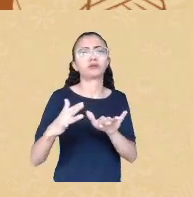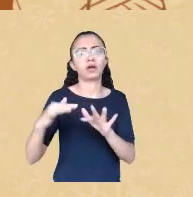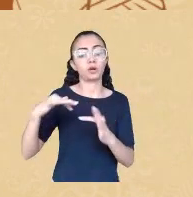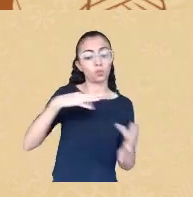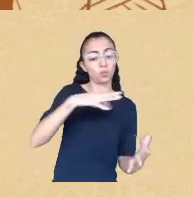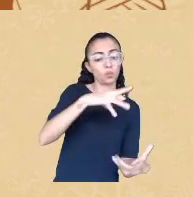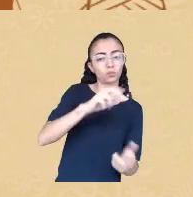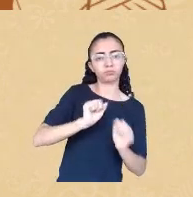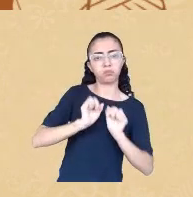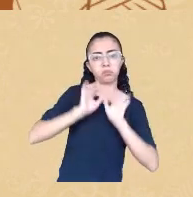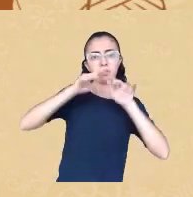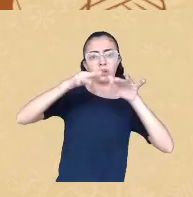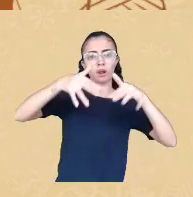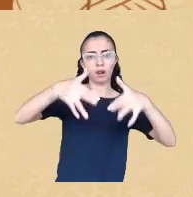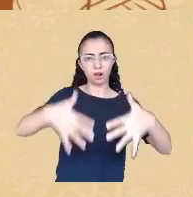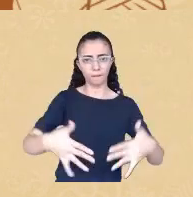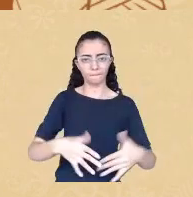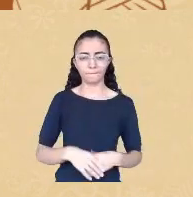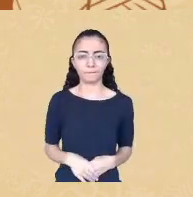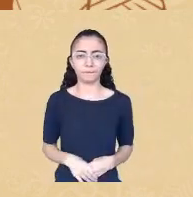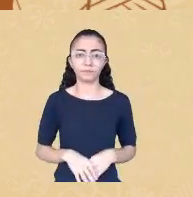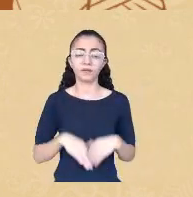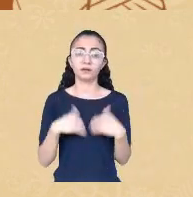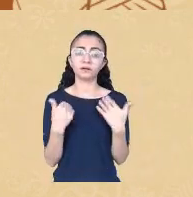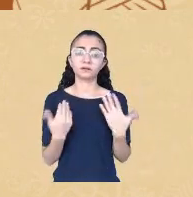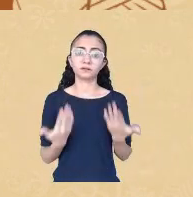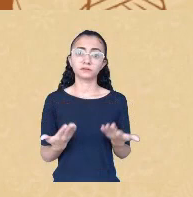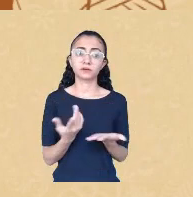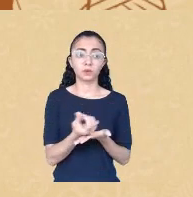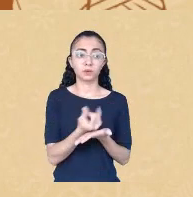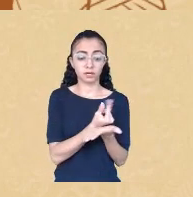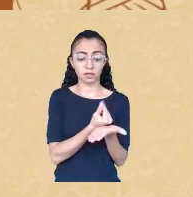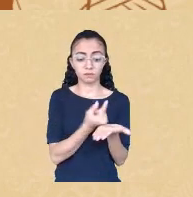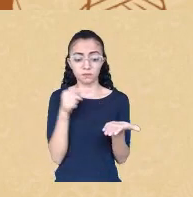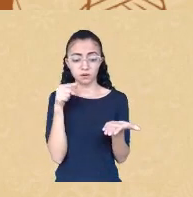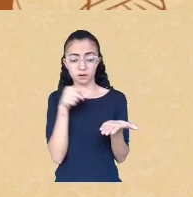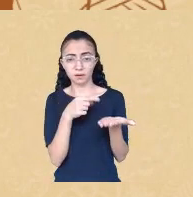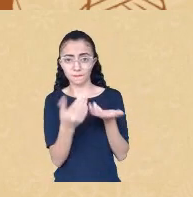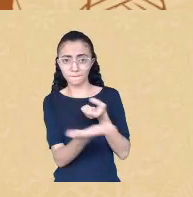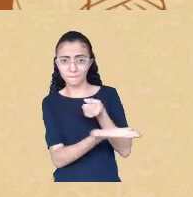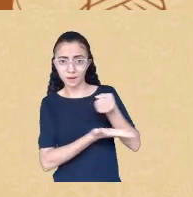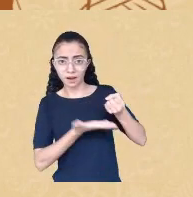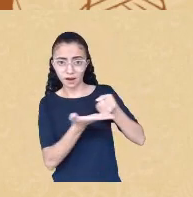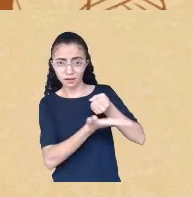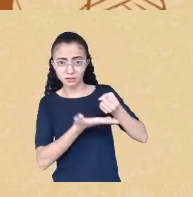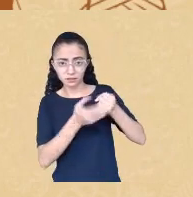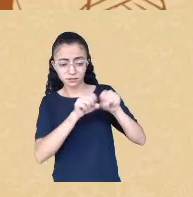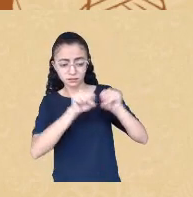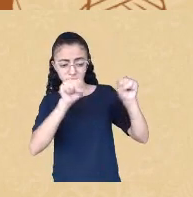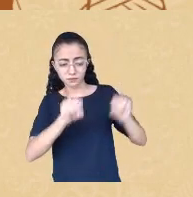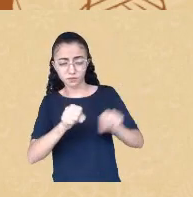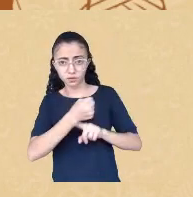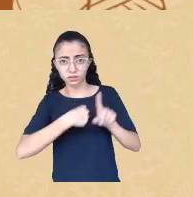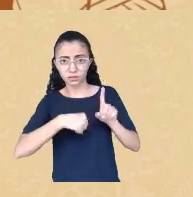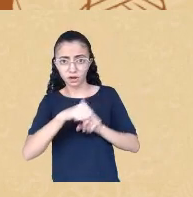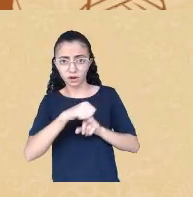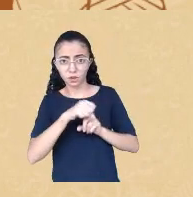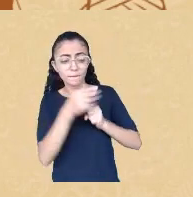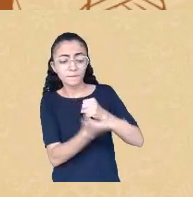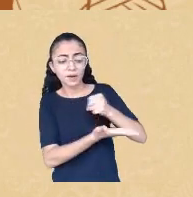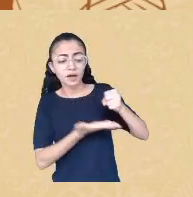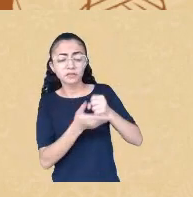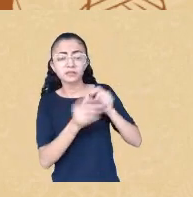tem na sua base, como sistema social, acima de tudo, o extermínio e